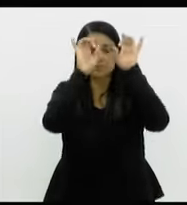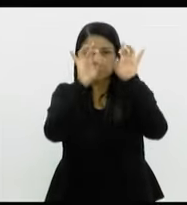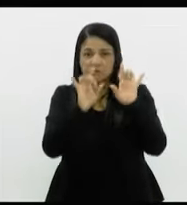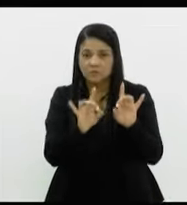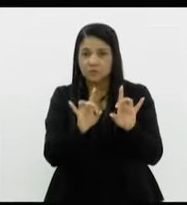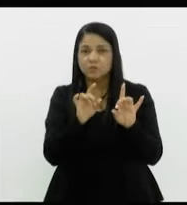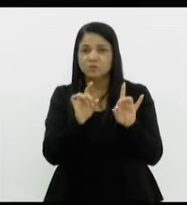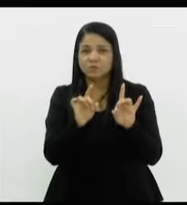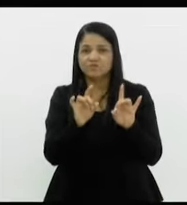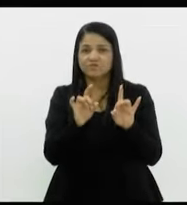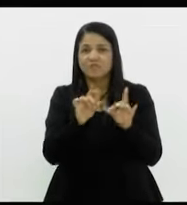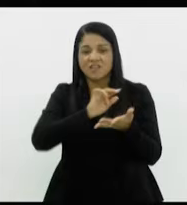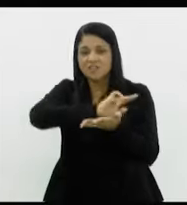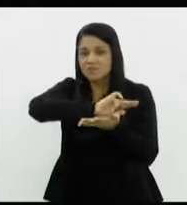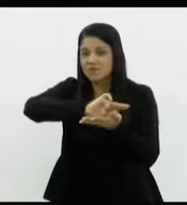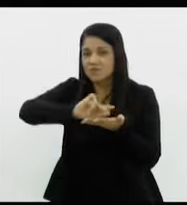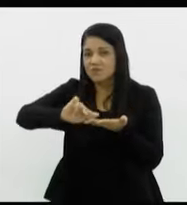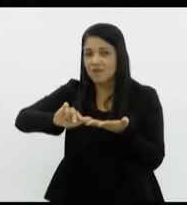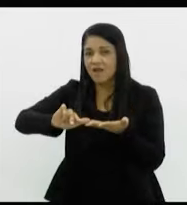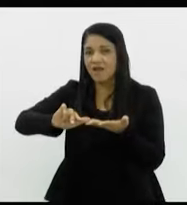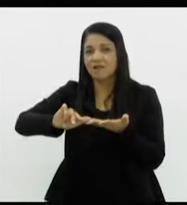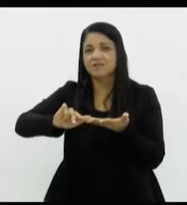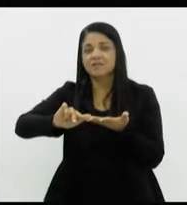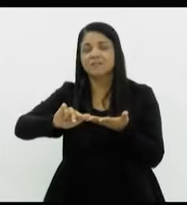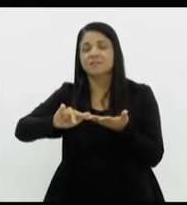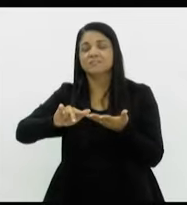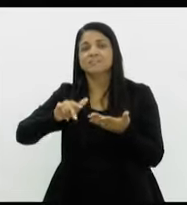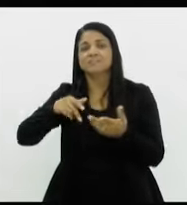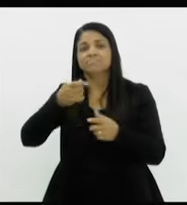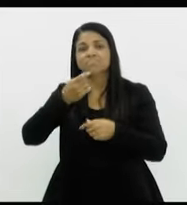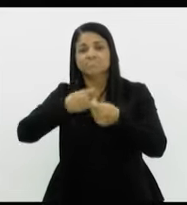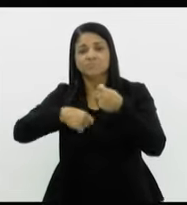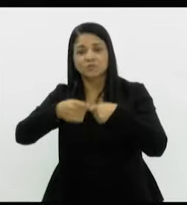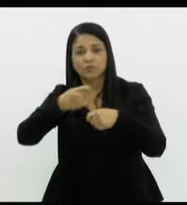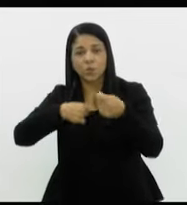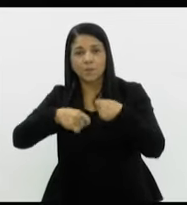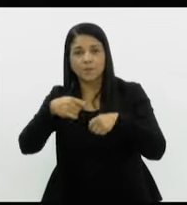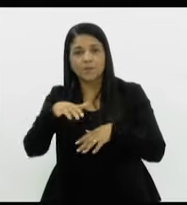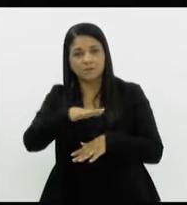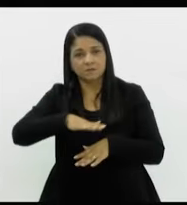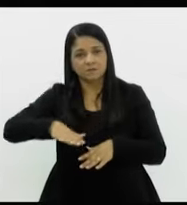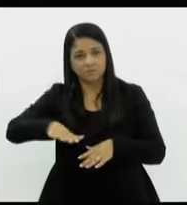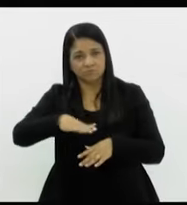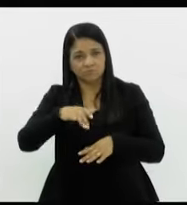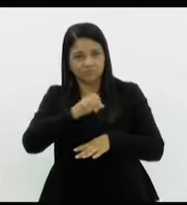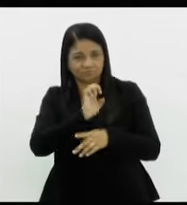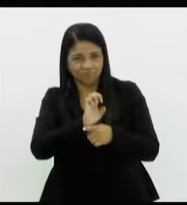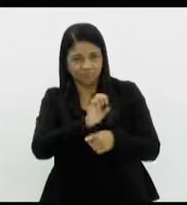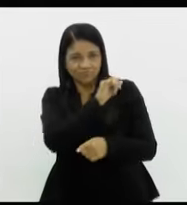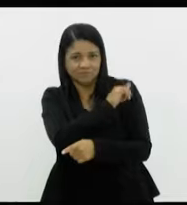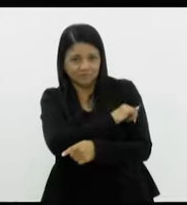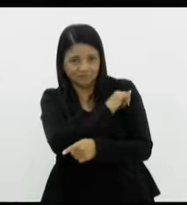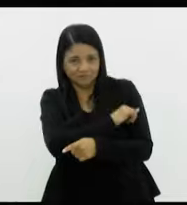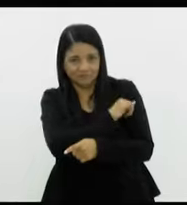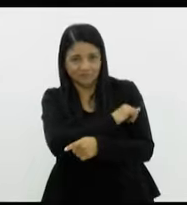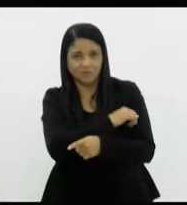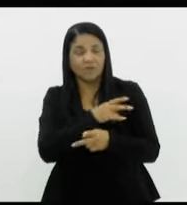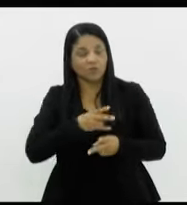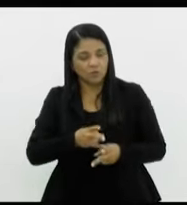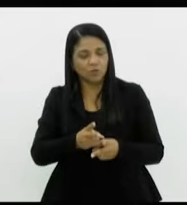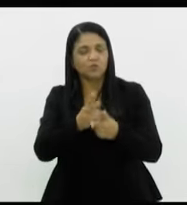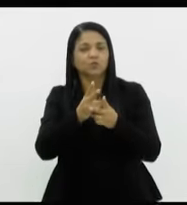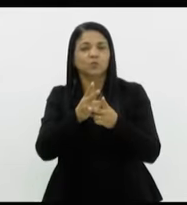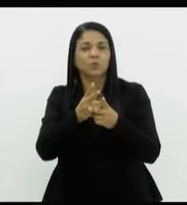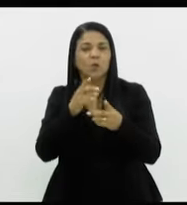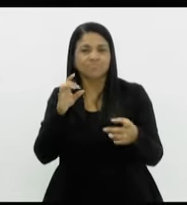a diversificação do parque produtivo, da nossa matriz produtiva do Estado do Rio de Janeiro, que, como eu disse, continua